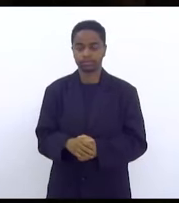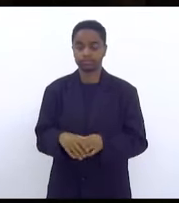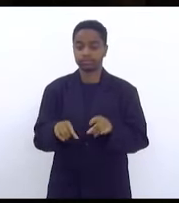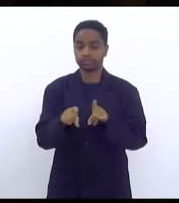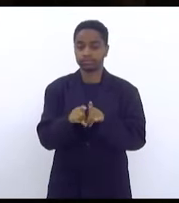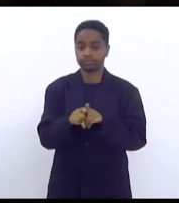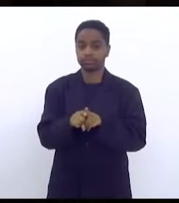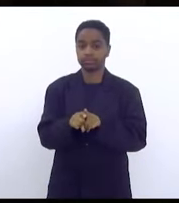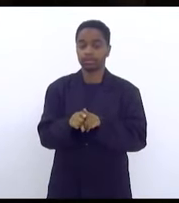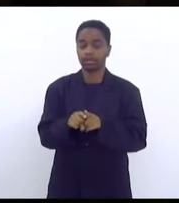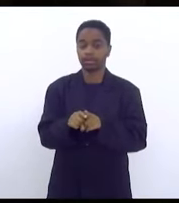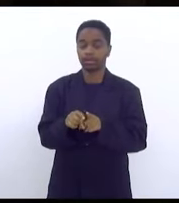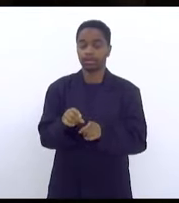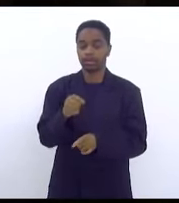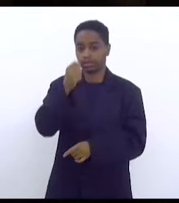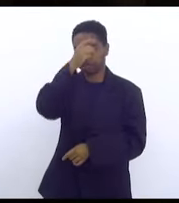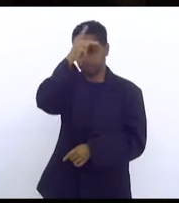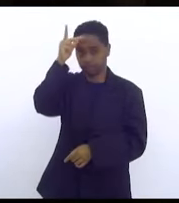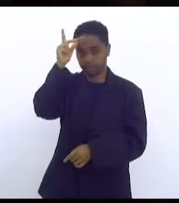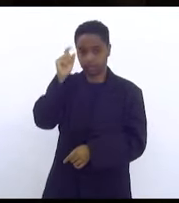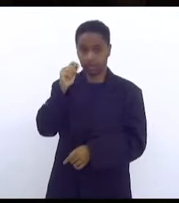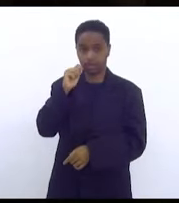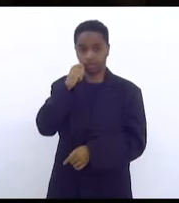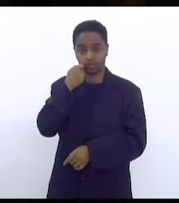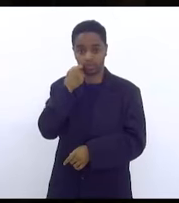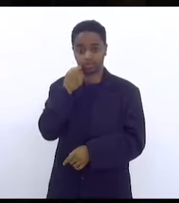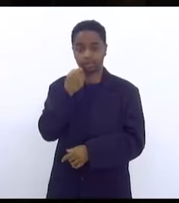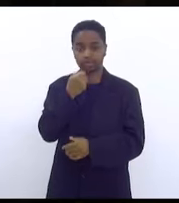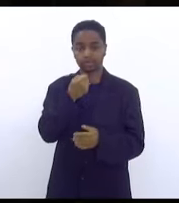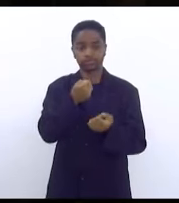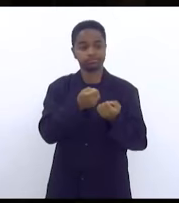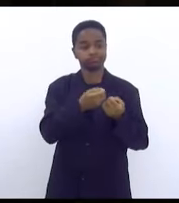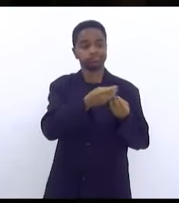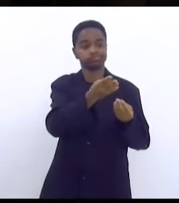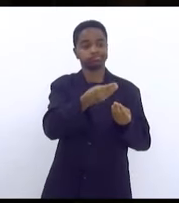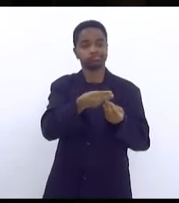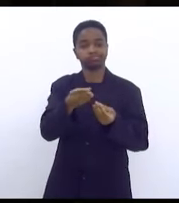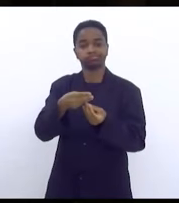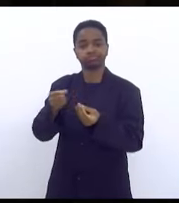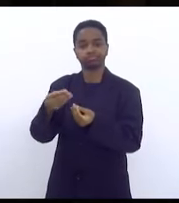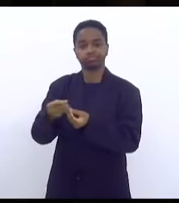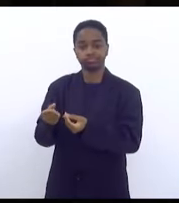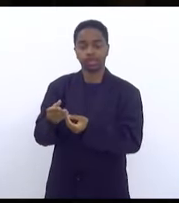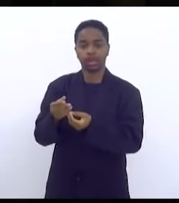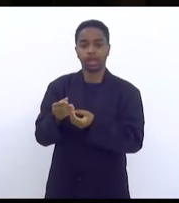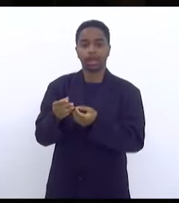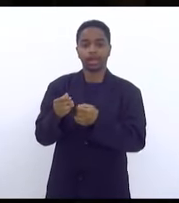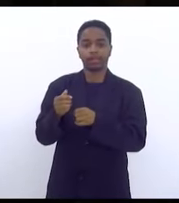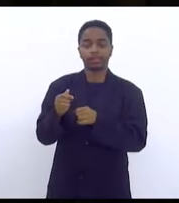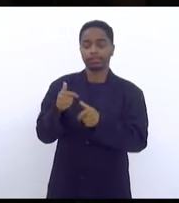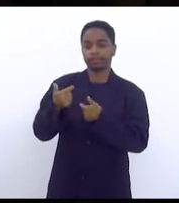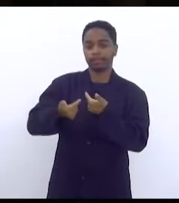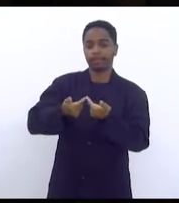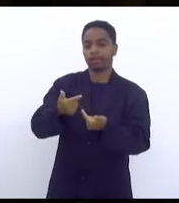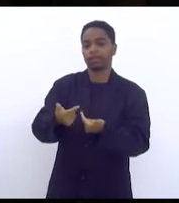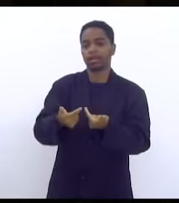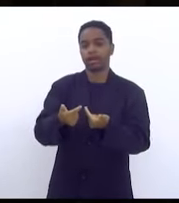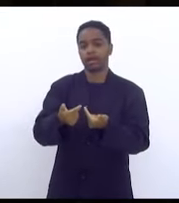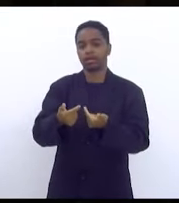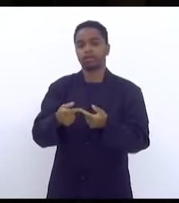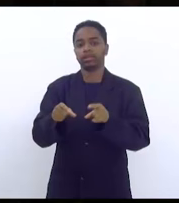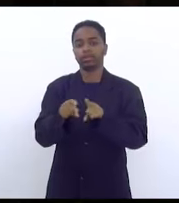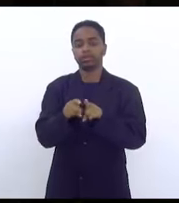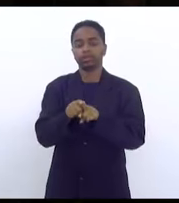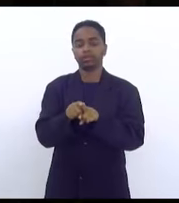prefeito Eduardo Paes, não satisfeito em distribuir cargos, não satisfeito de ficar lá